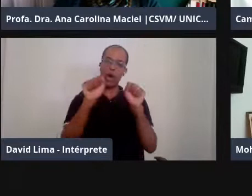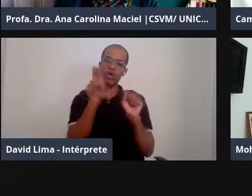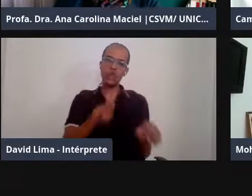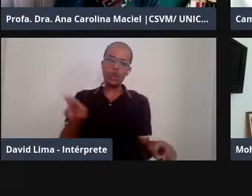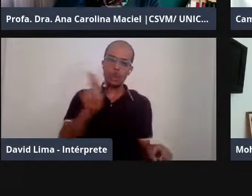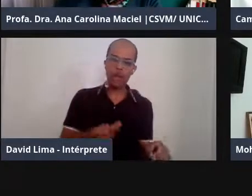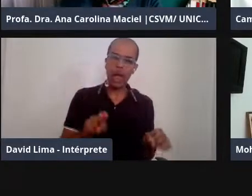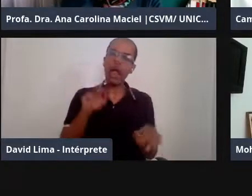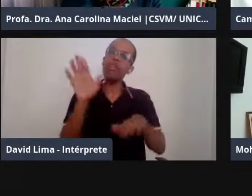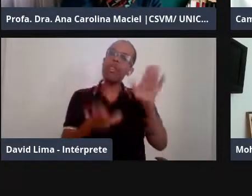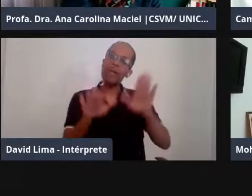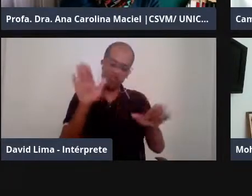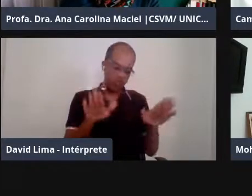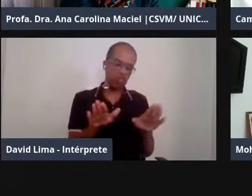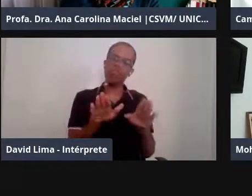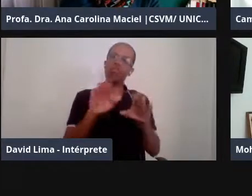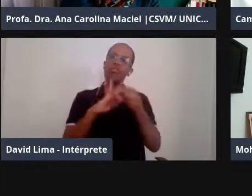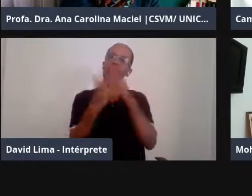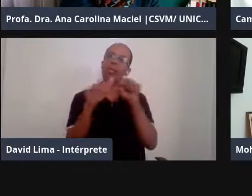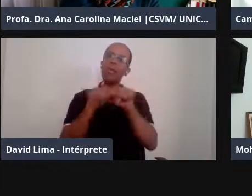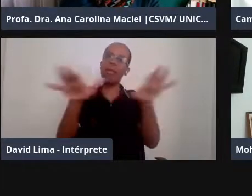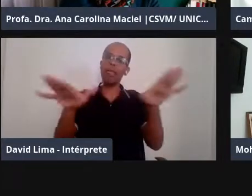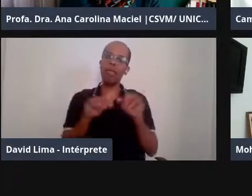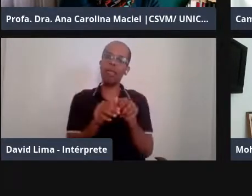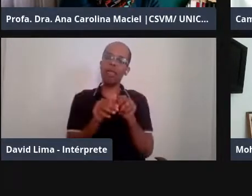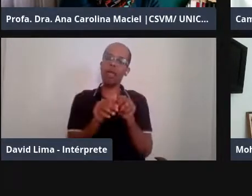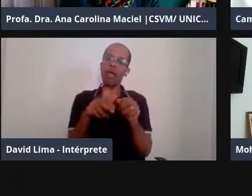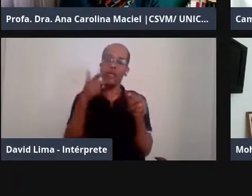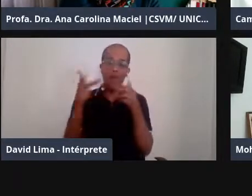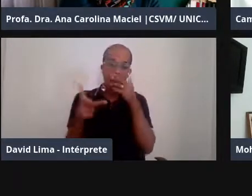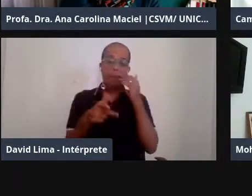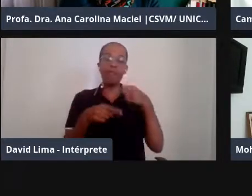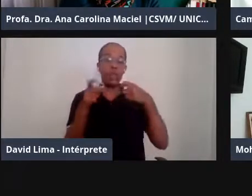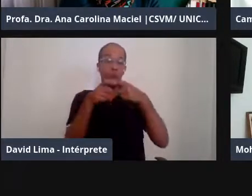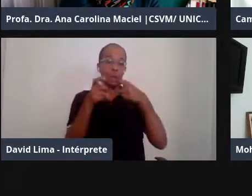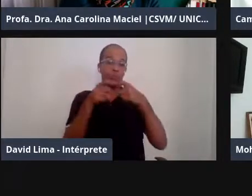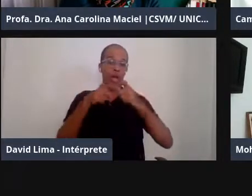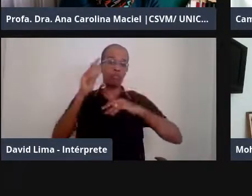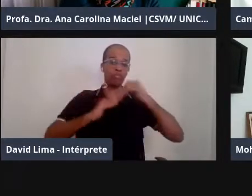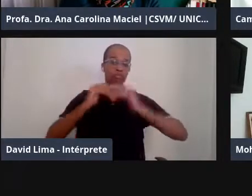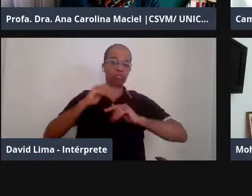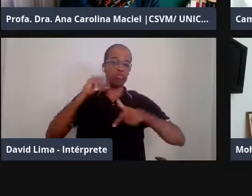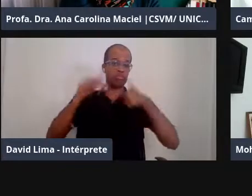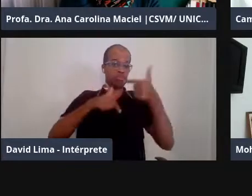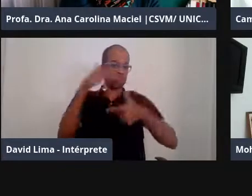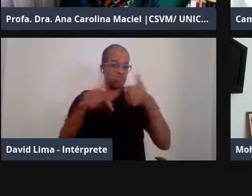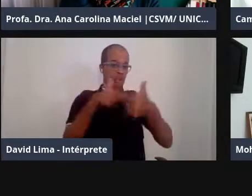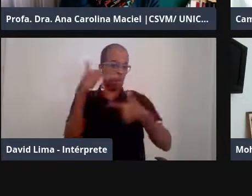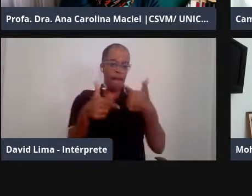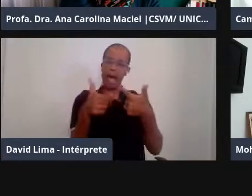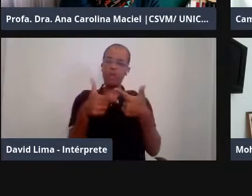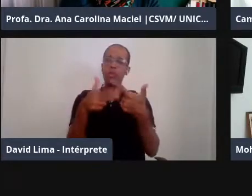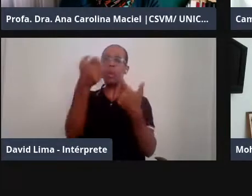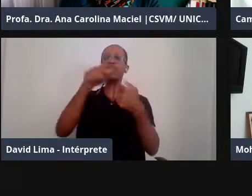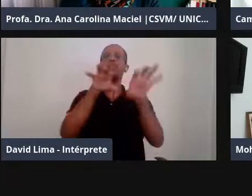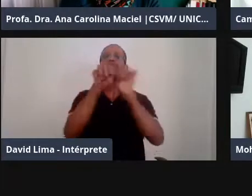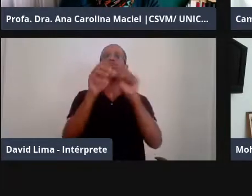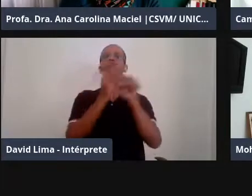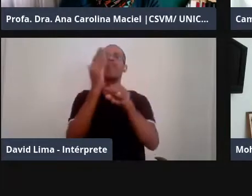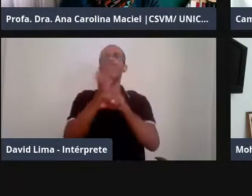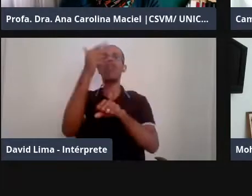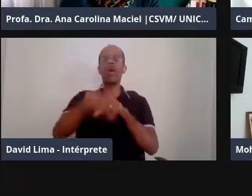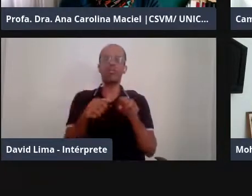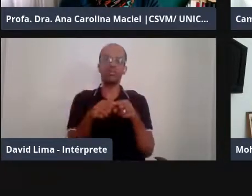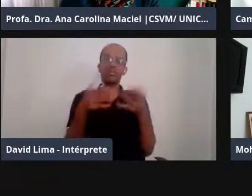diante da pandemia e autorizar que esses médicos atuem, mesmo sem ter o diploma revalidado ainda. Por exemplo, aqueles médicos